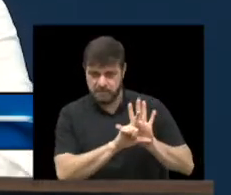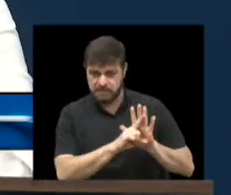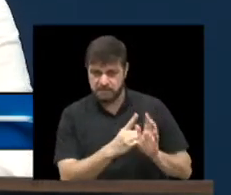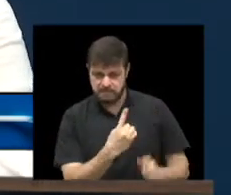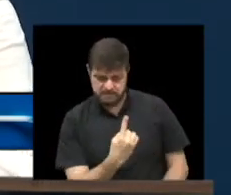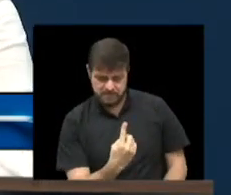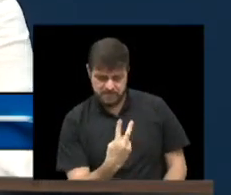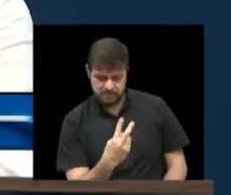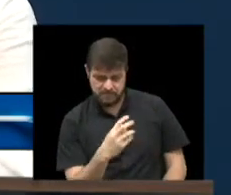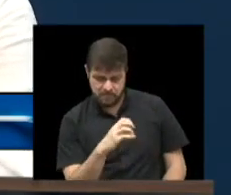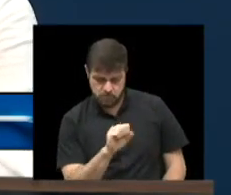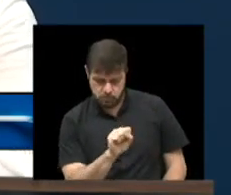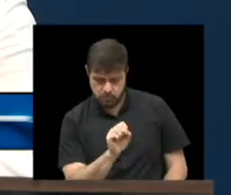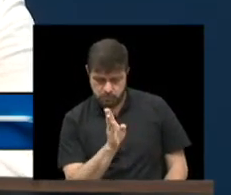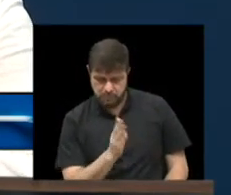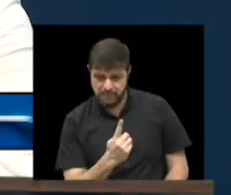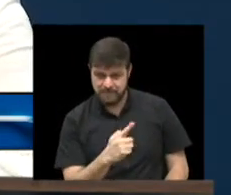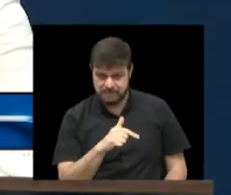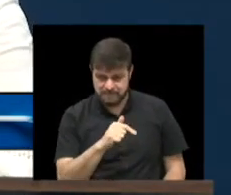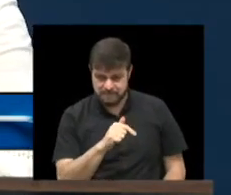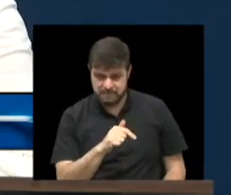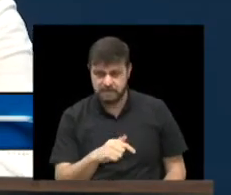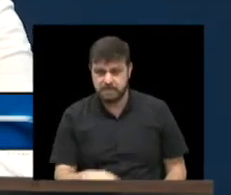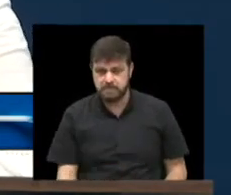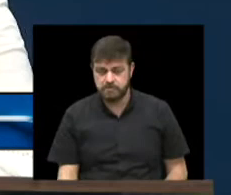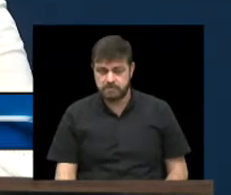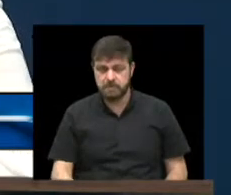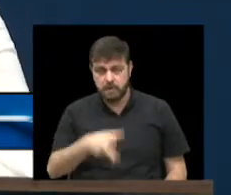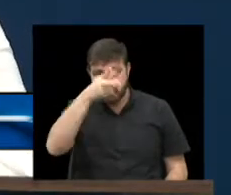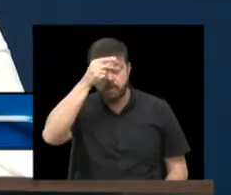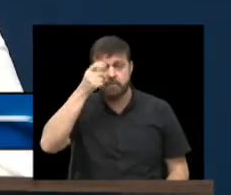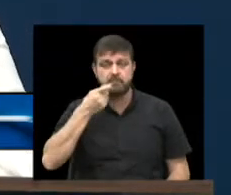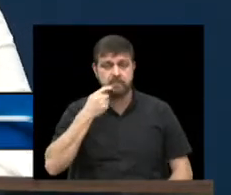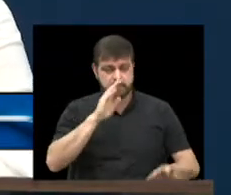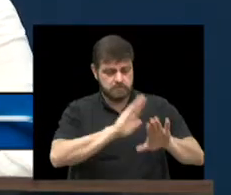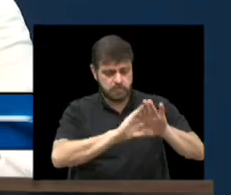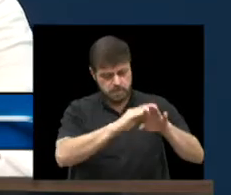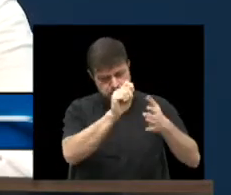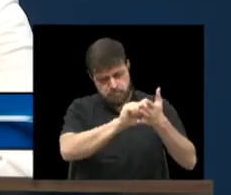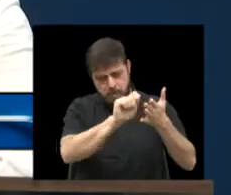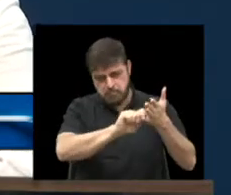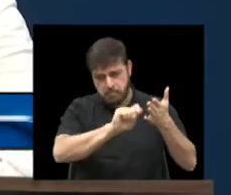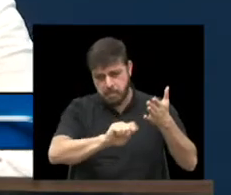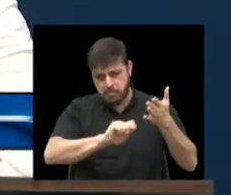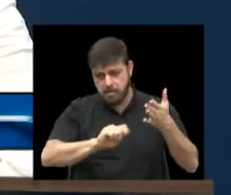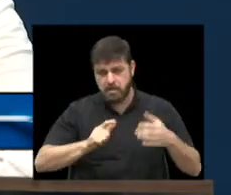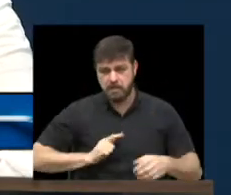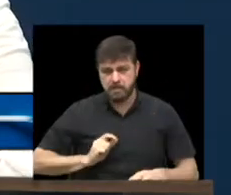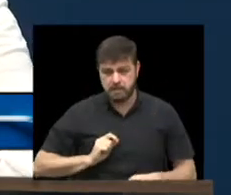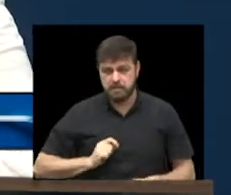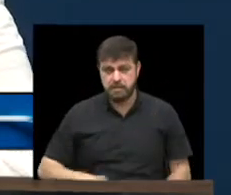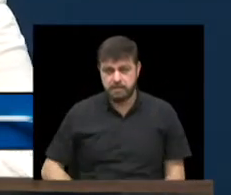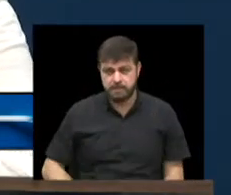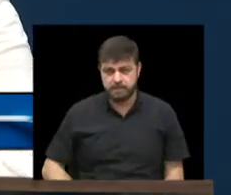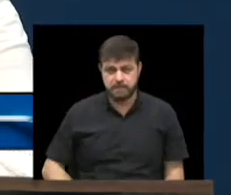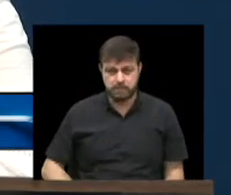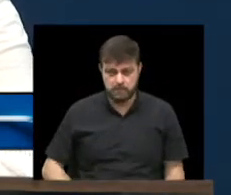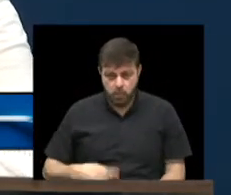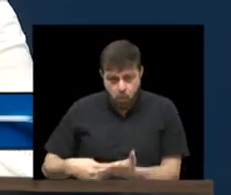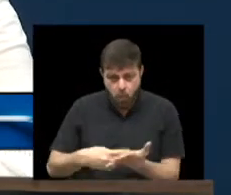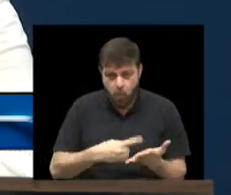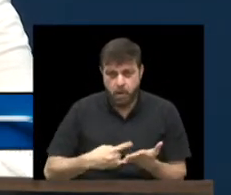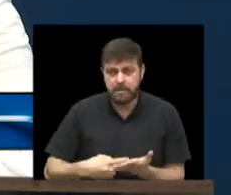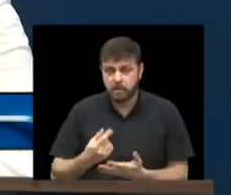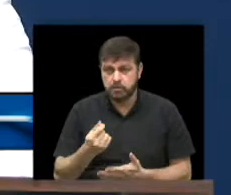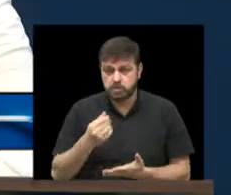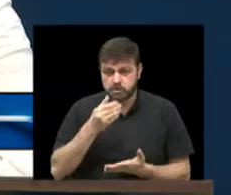128 de 2017, do Executivo, que define aí as leis de diretrizes orçamentárias, e eu gostaria,